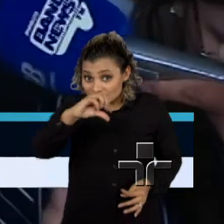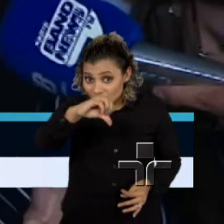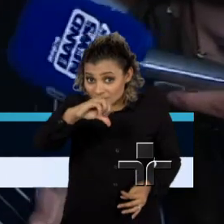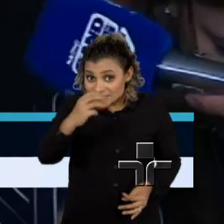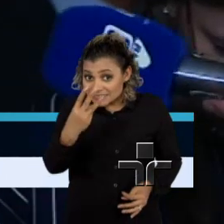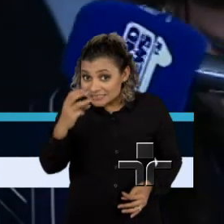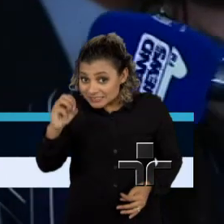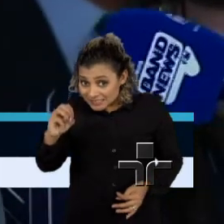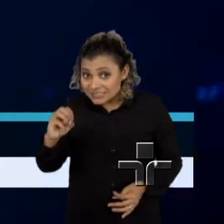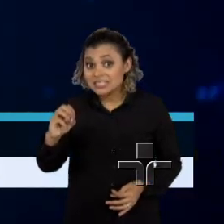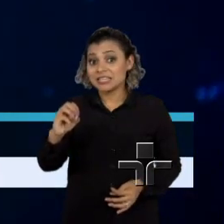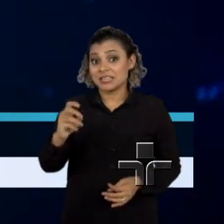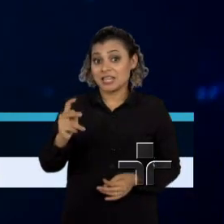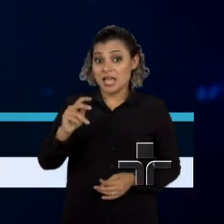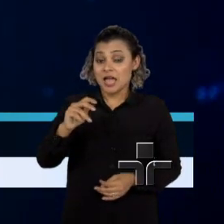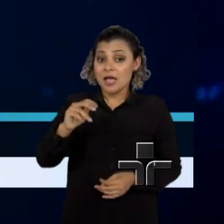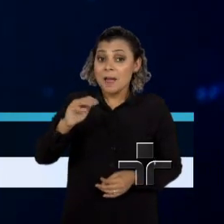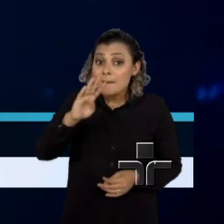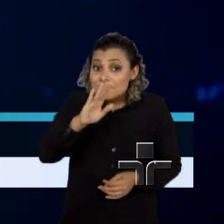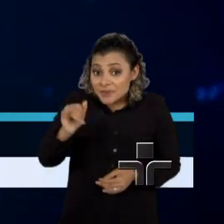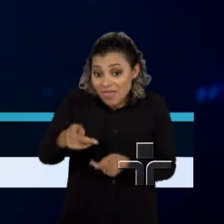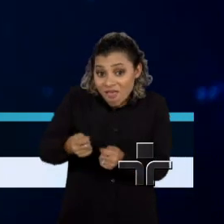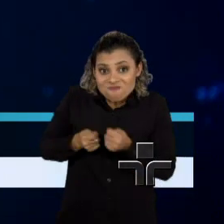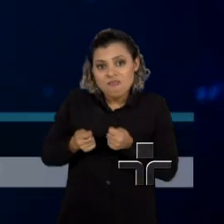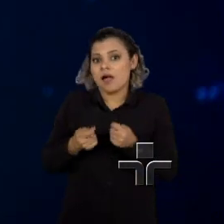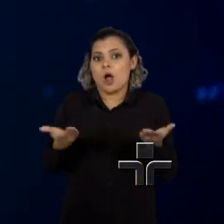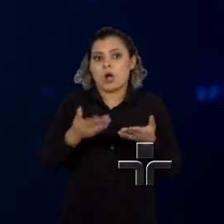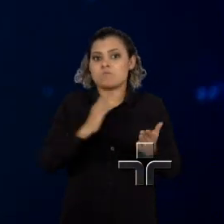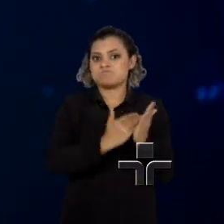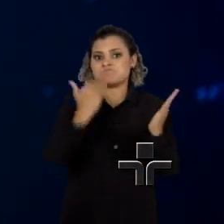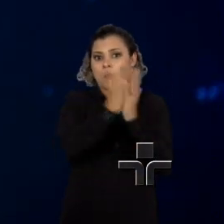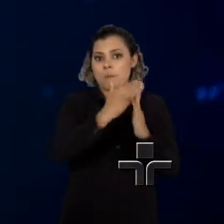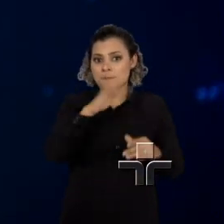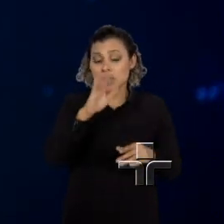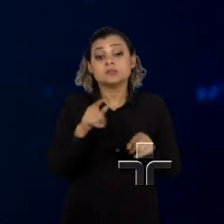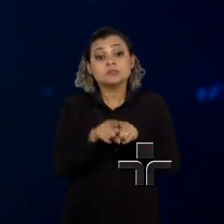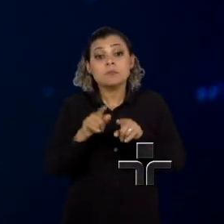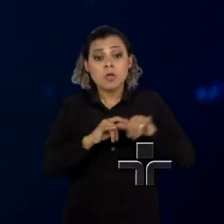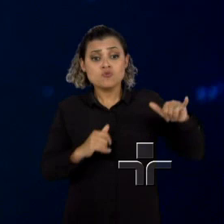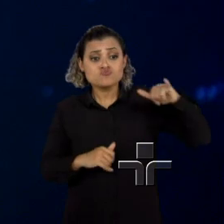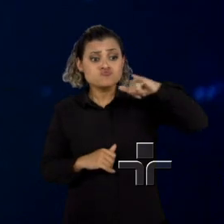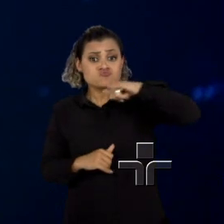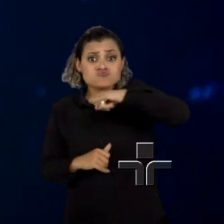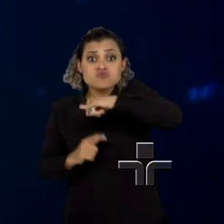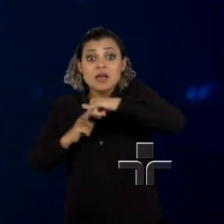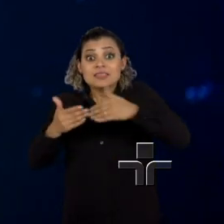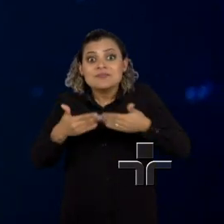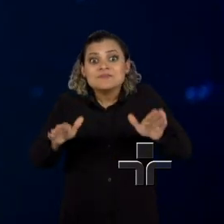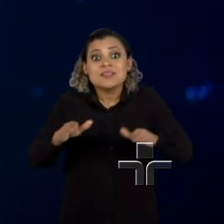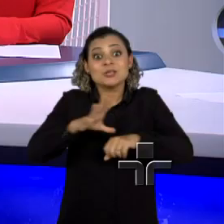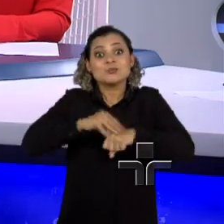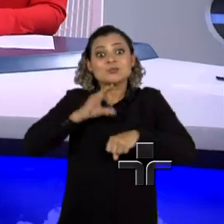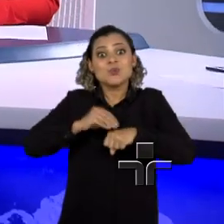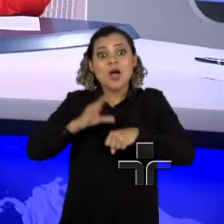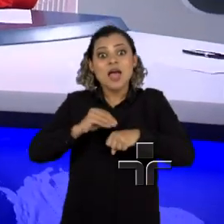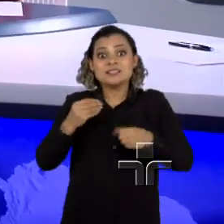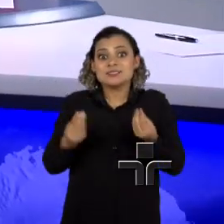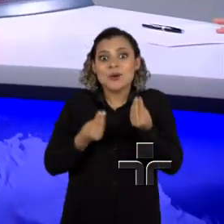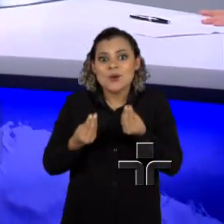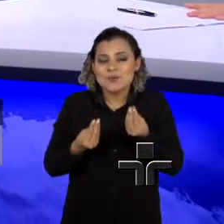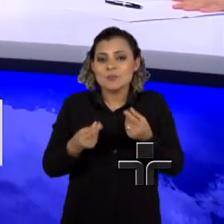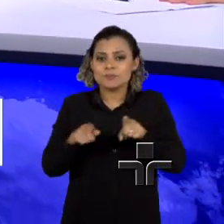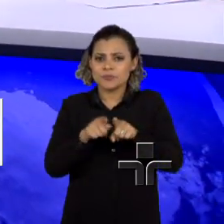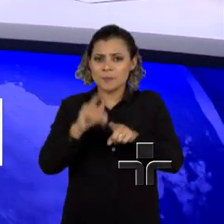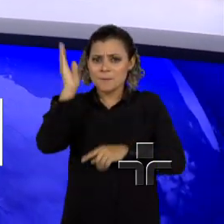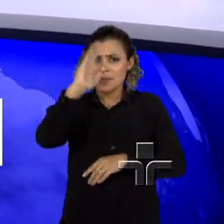estados e municípios. E veja a seguir, novo caça da FAB faz voo de estreia na Suécia. E Brasil